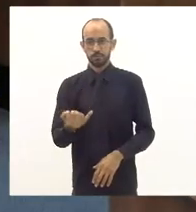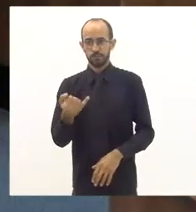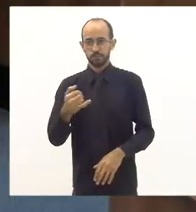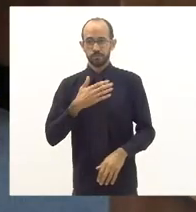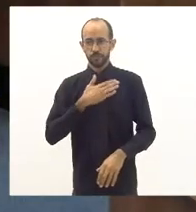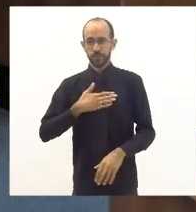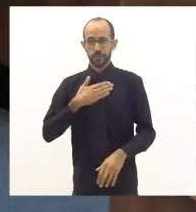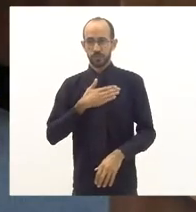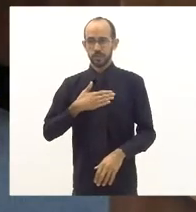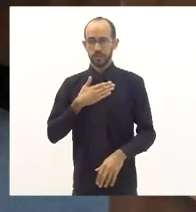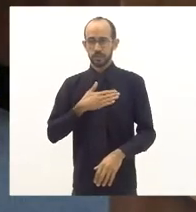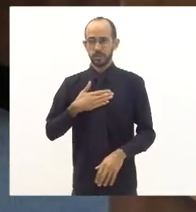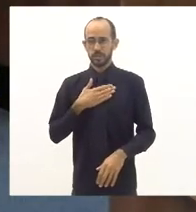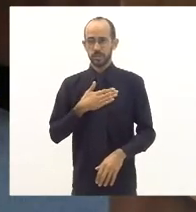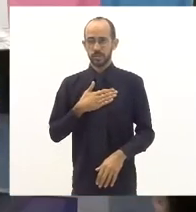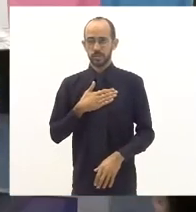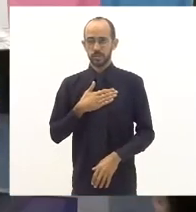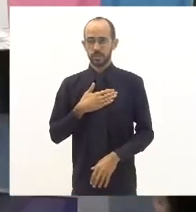Querida.